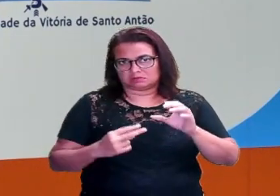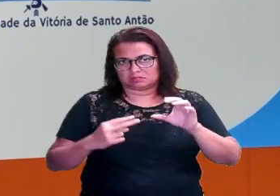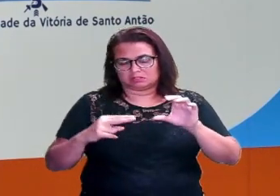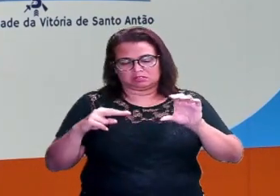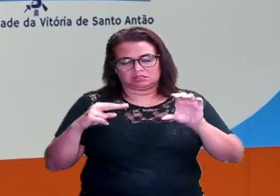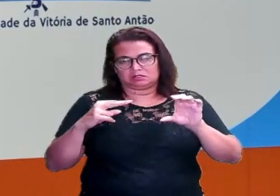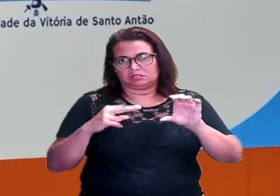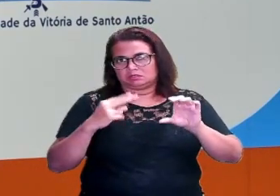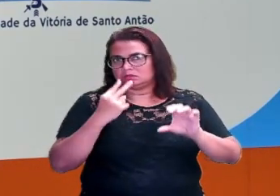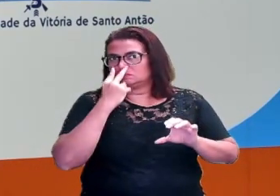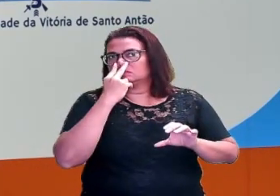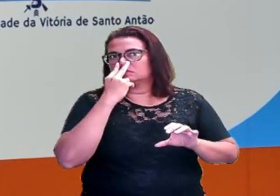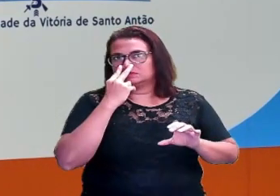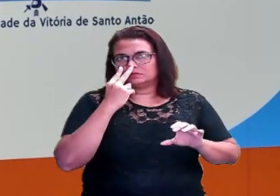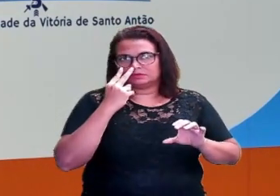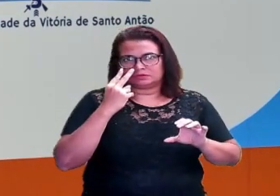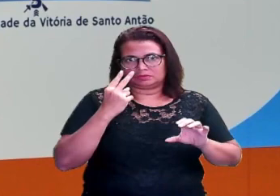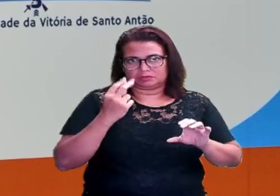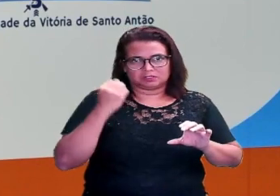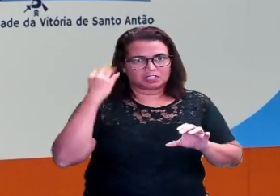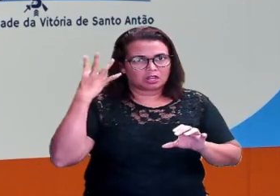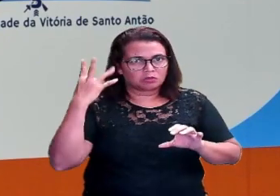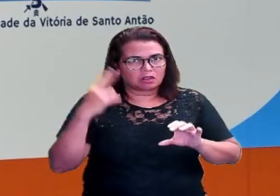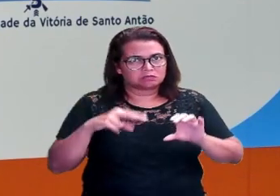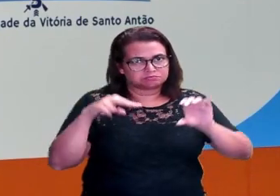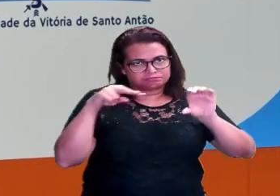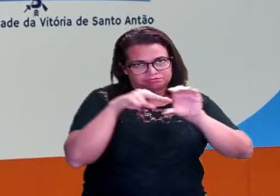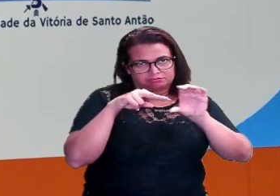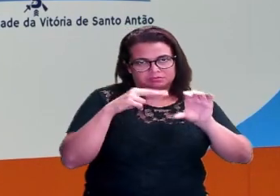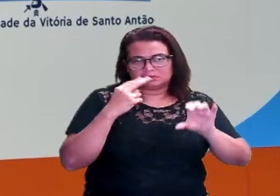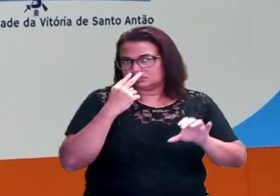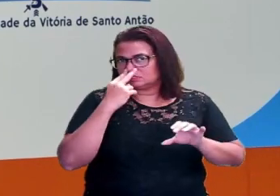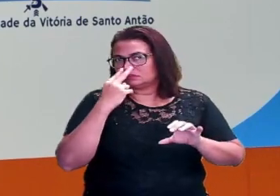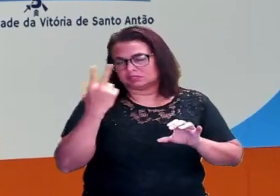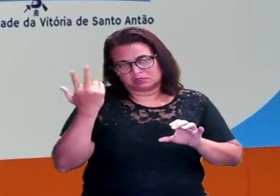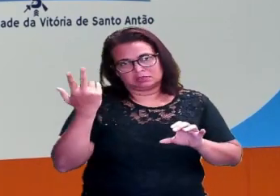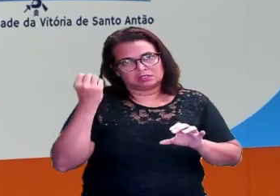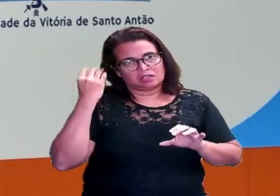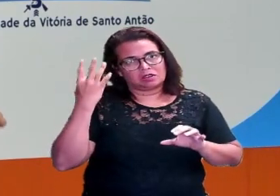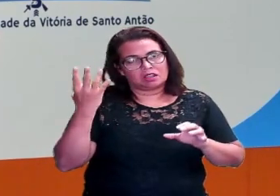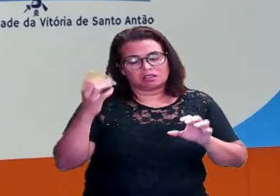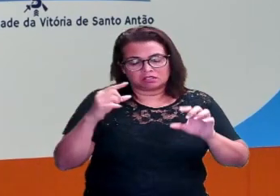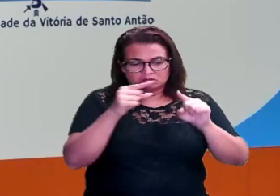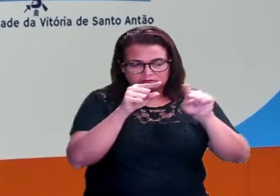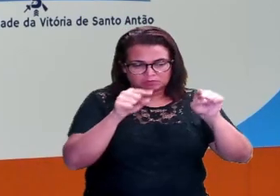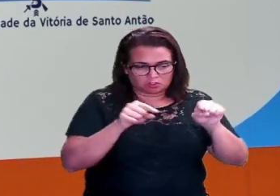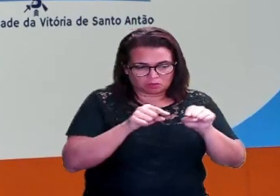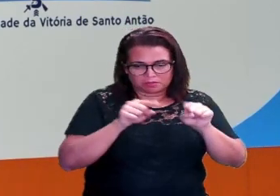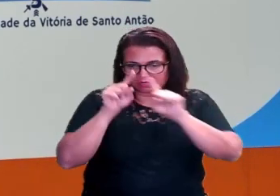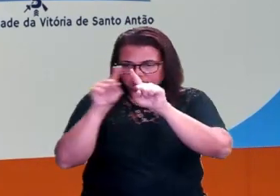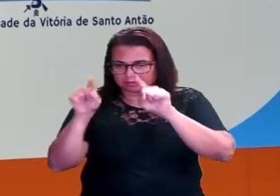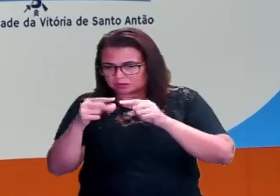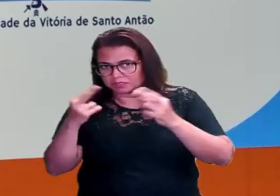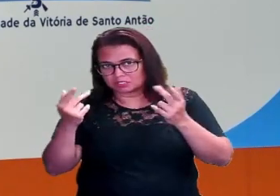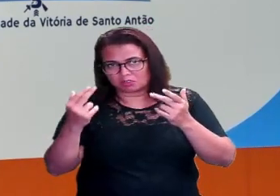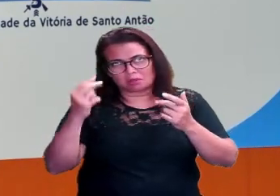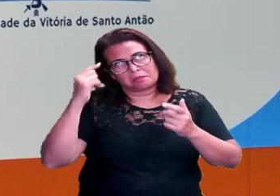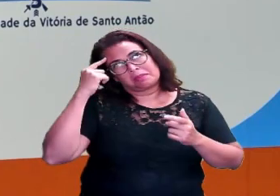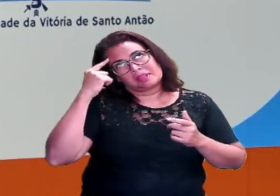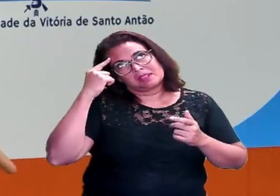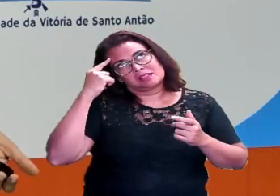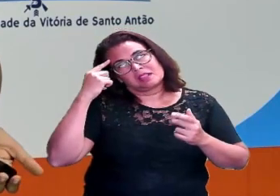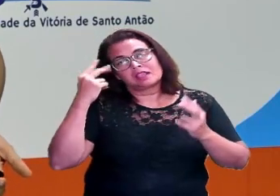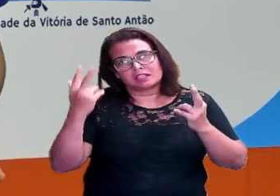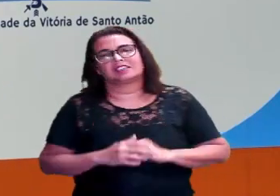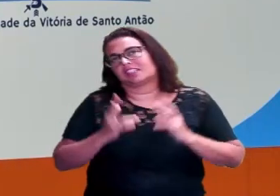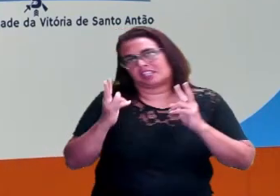celular, que eu tenho aqui, e aí, ó, tem o mesmo formato, o mesmo tamanho, então possivelmente os dois têm a